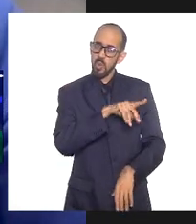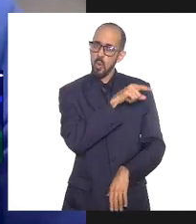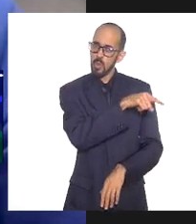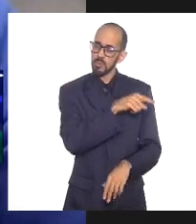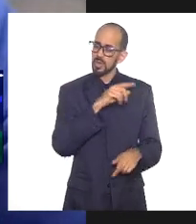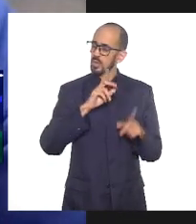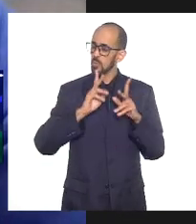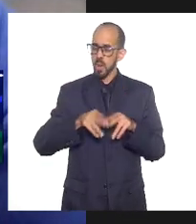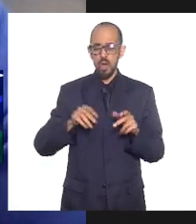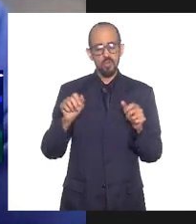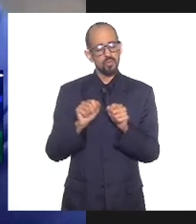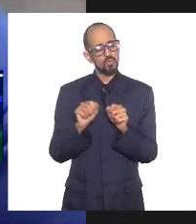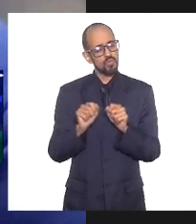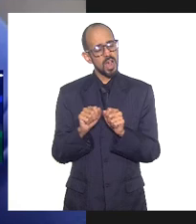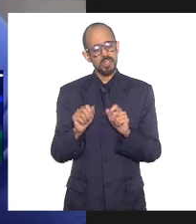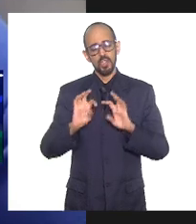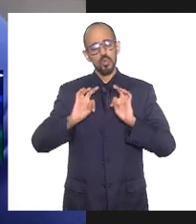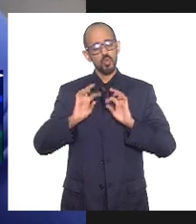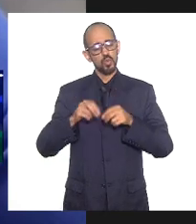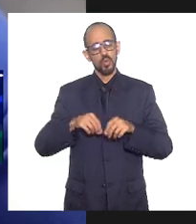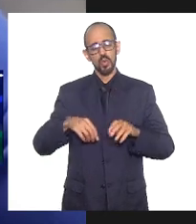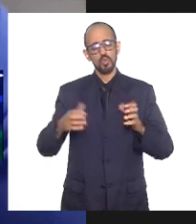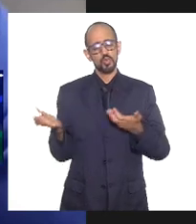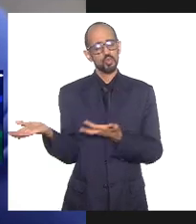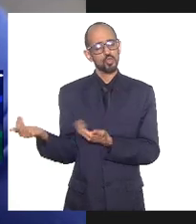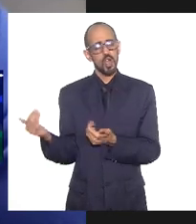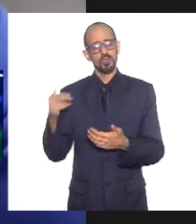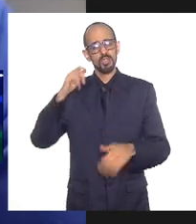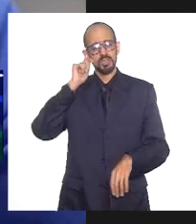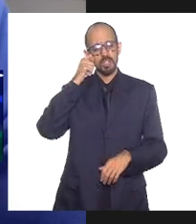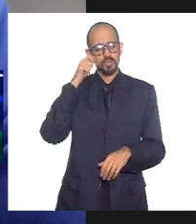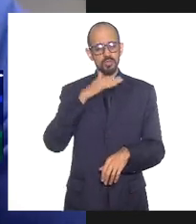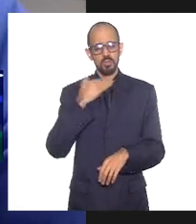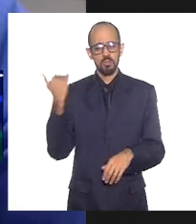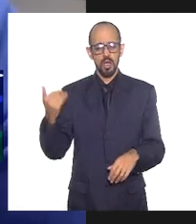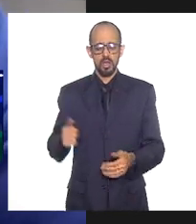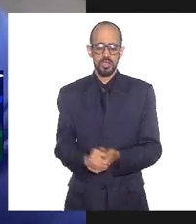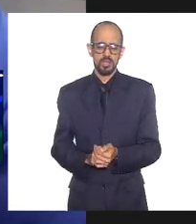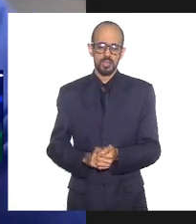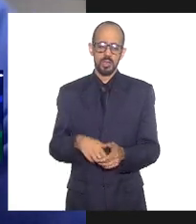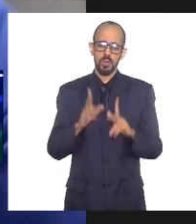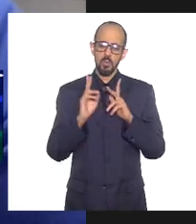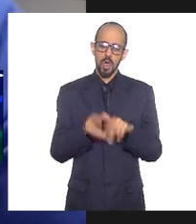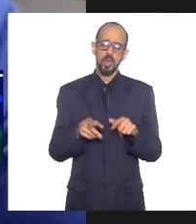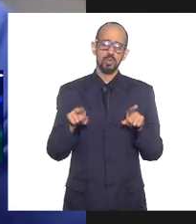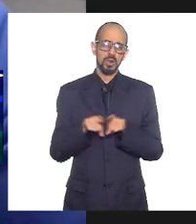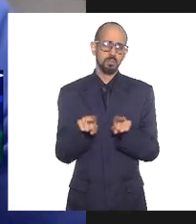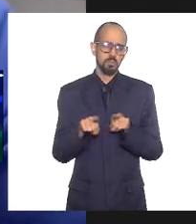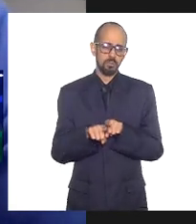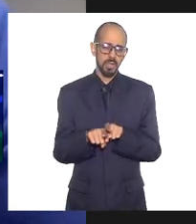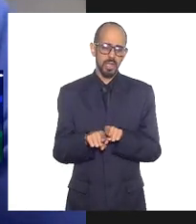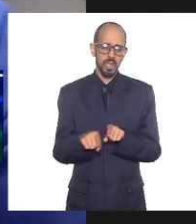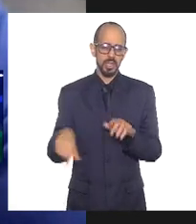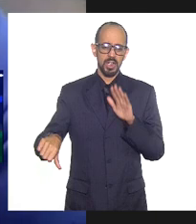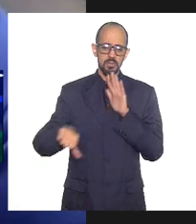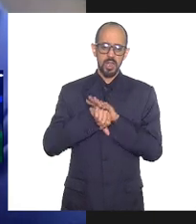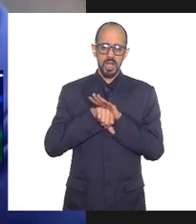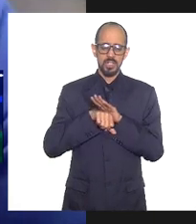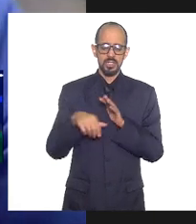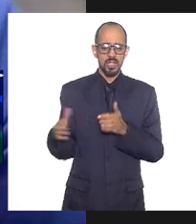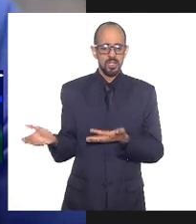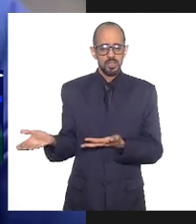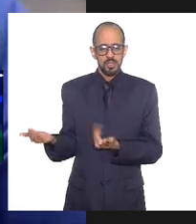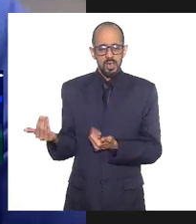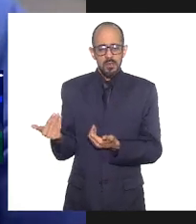os jovens negros que morrem no chão da favela da periferia, como criminalizam a nossa juventude, que hoje